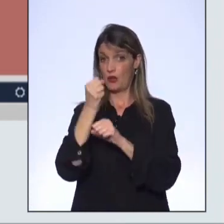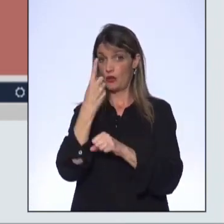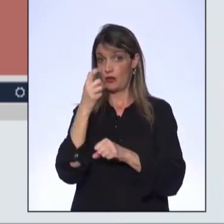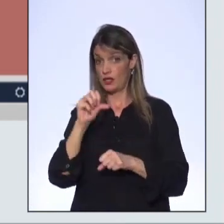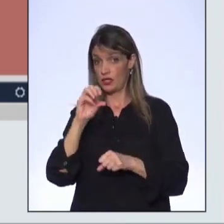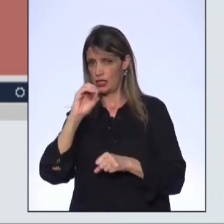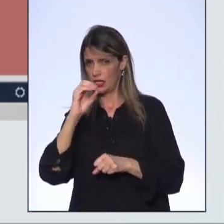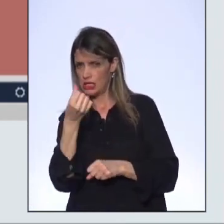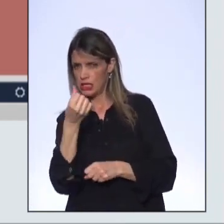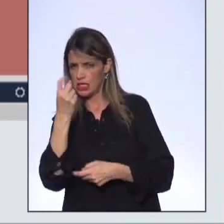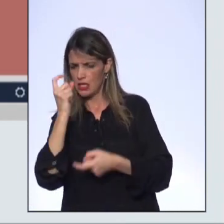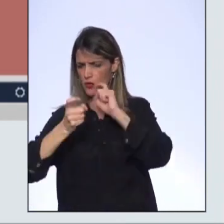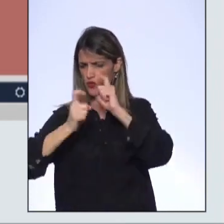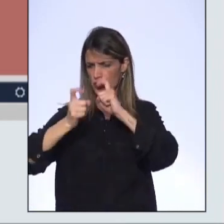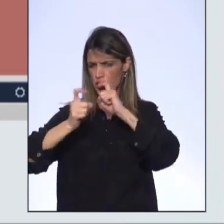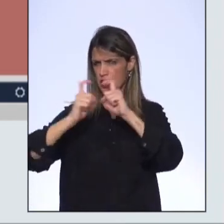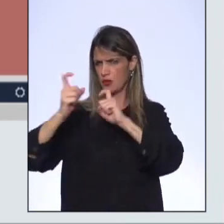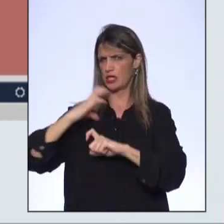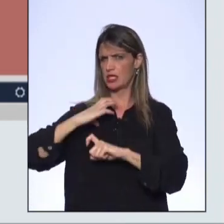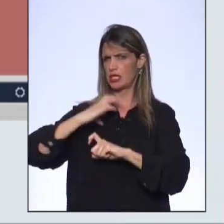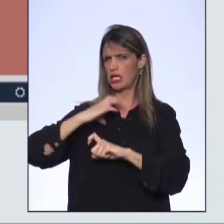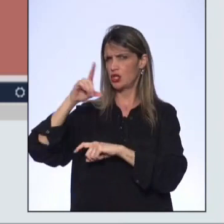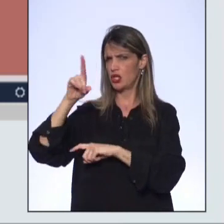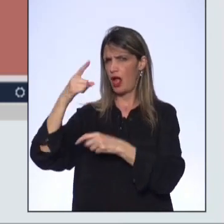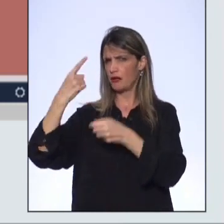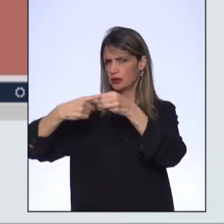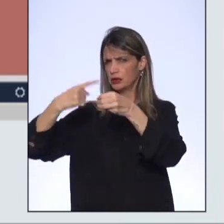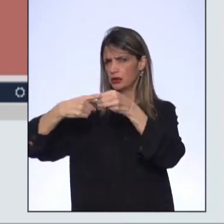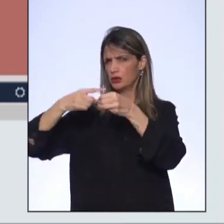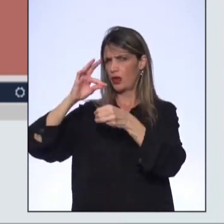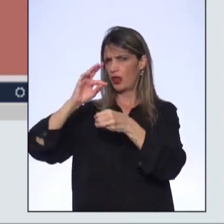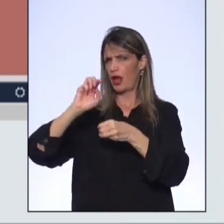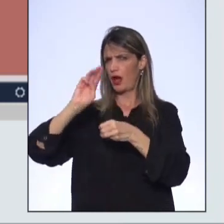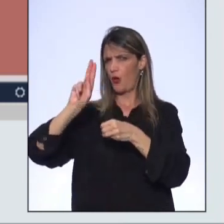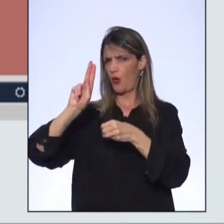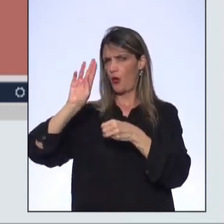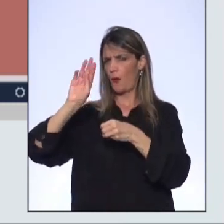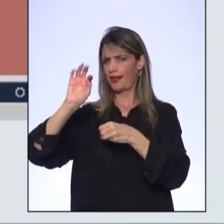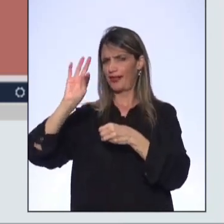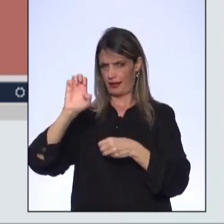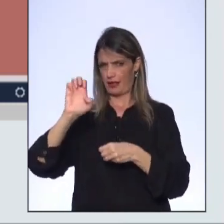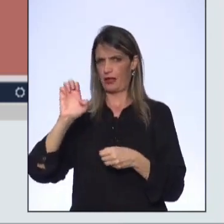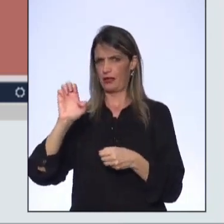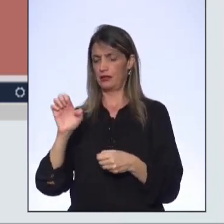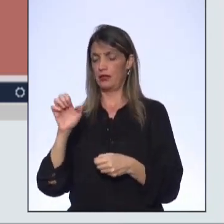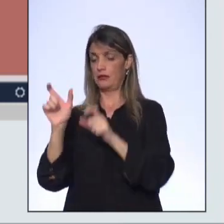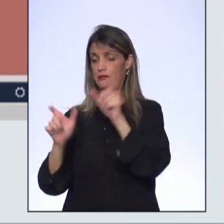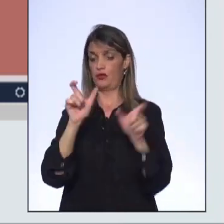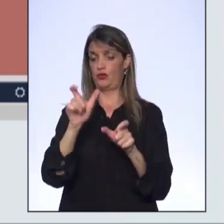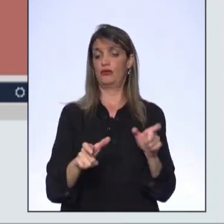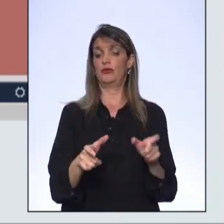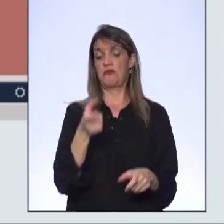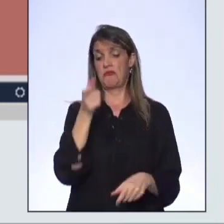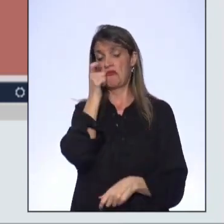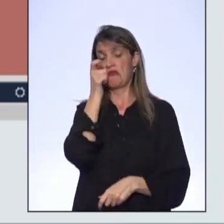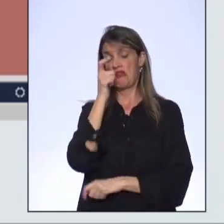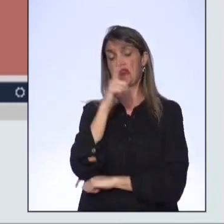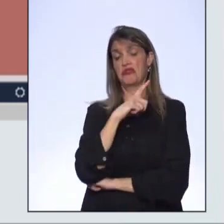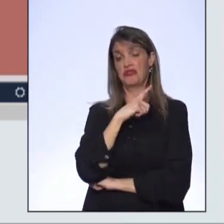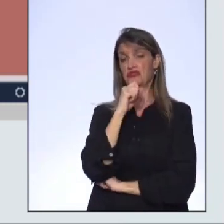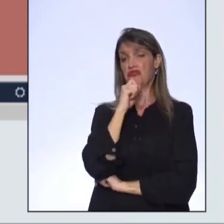na cidade paulista de Taubaté. Lá estavam as principais partes interessadas naquele encontro. Estamos falando